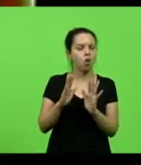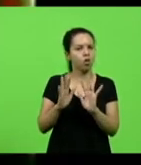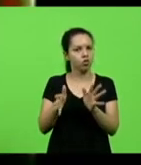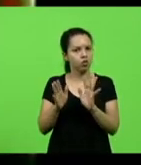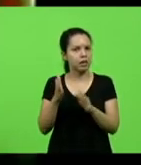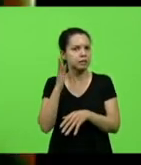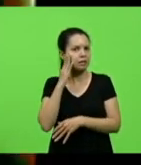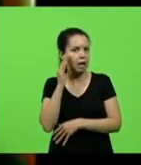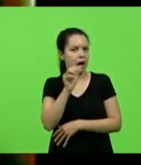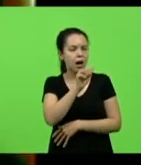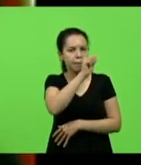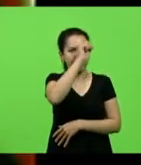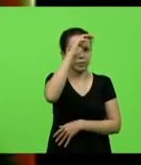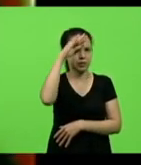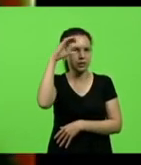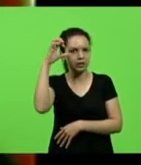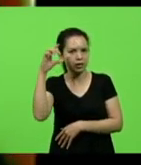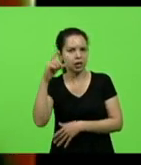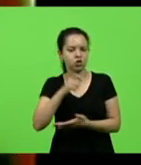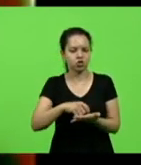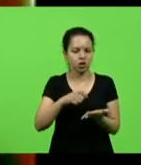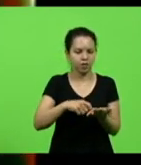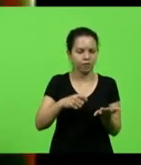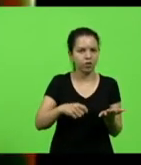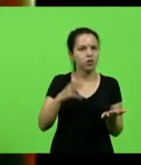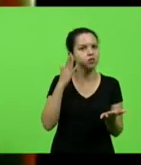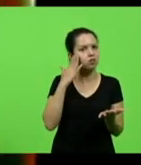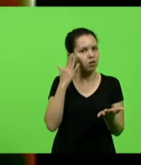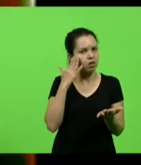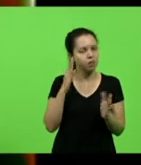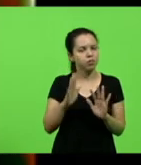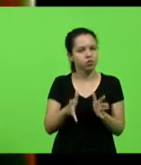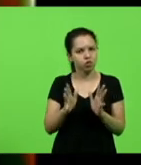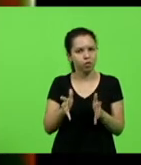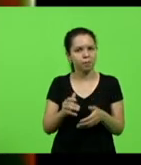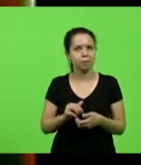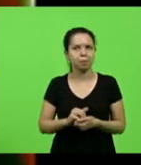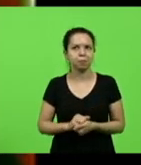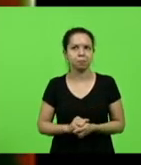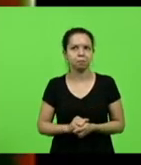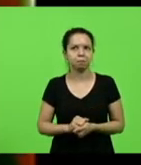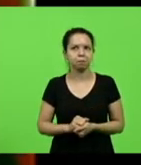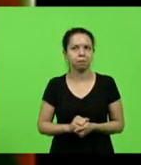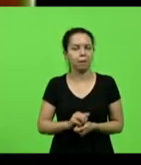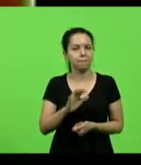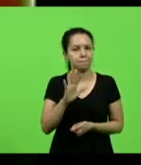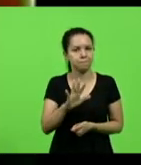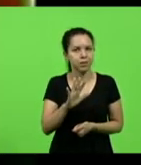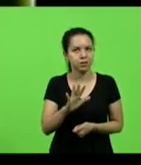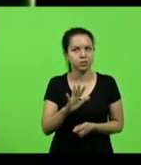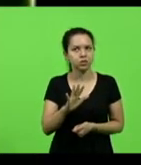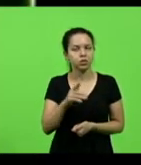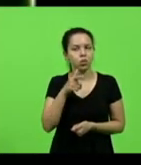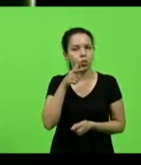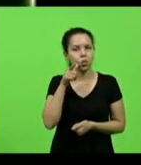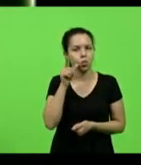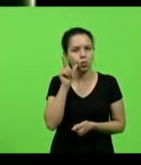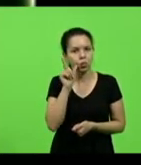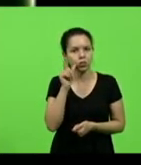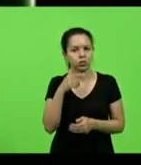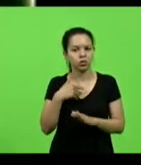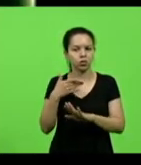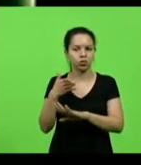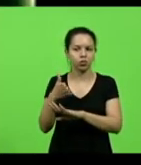alfabeto, escrever, a grande maioria hoje acontece isso. Mas ontem eu estava numa